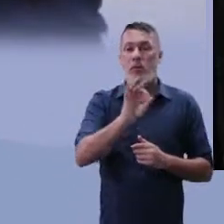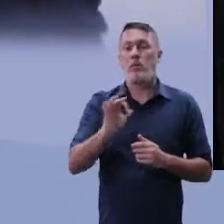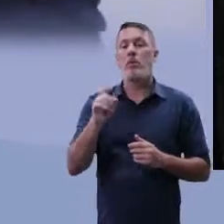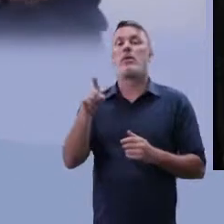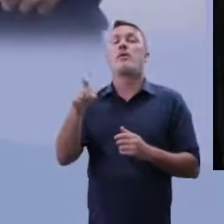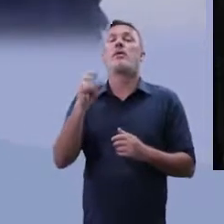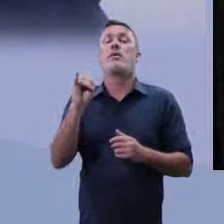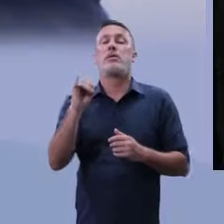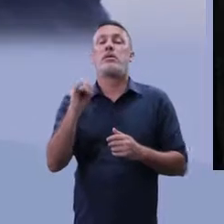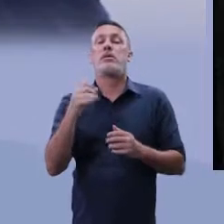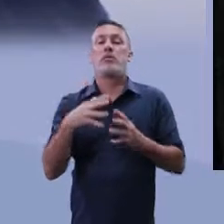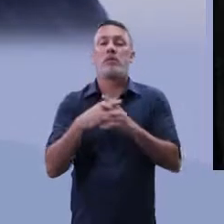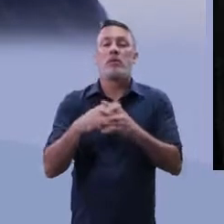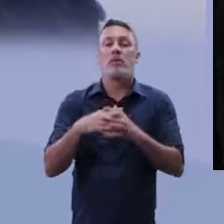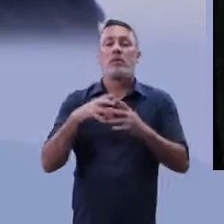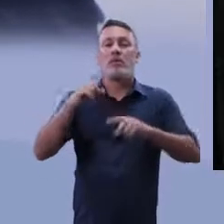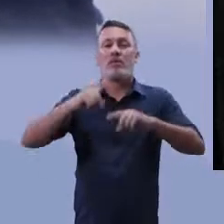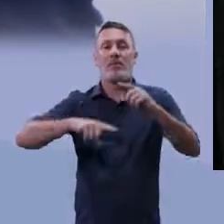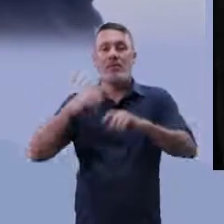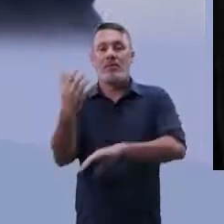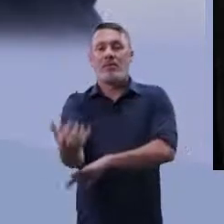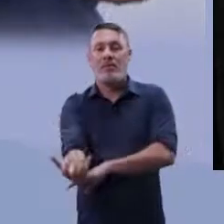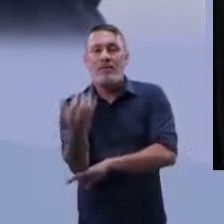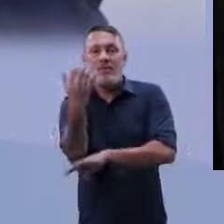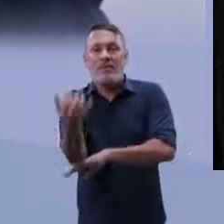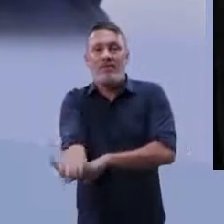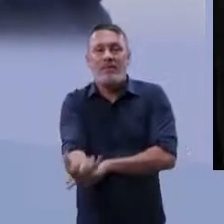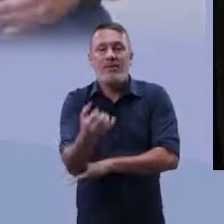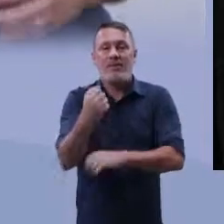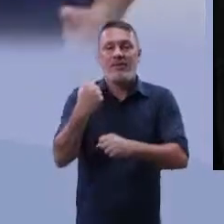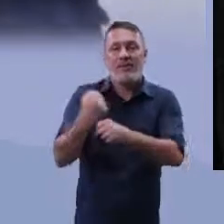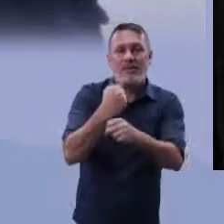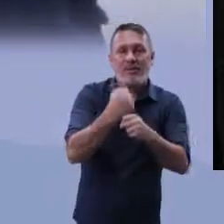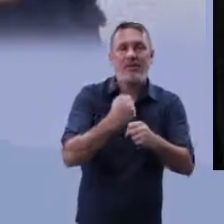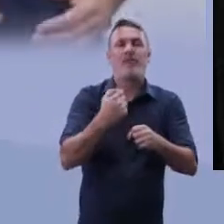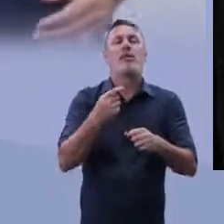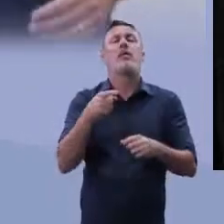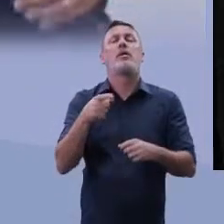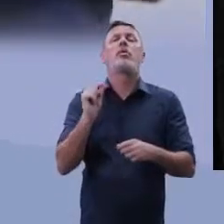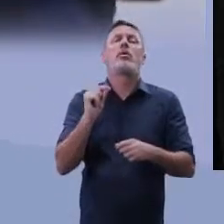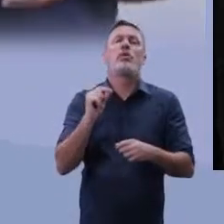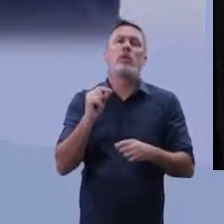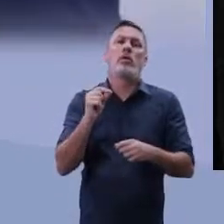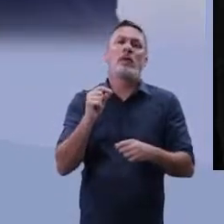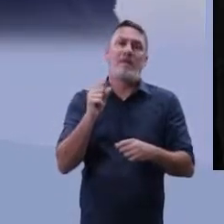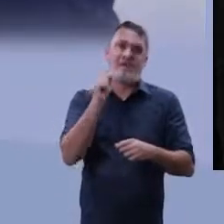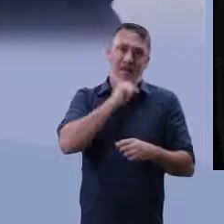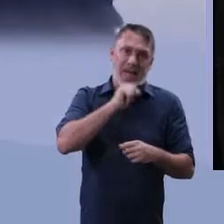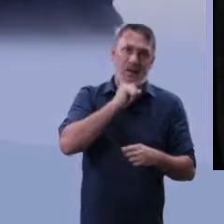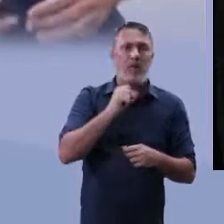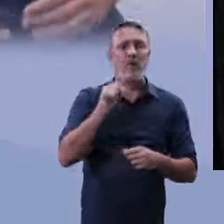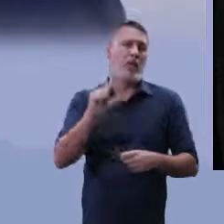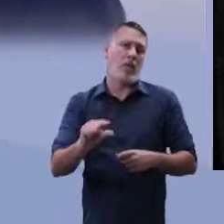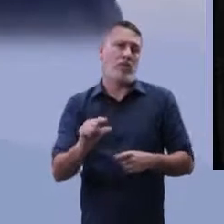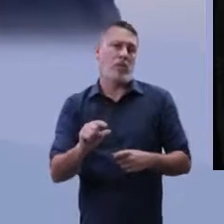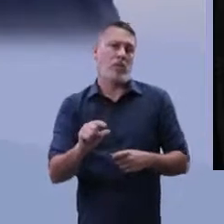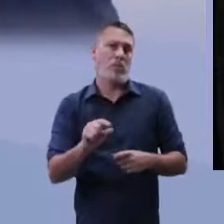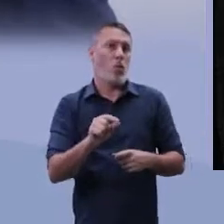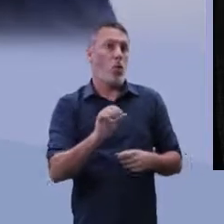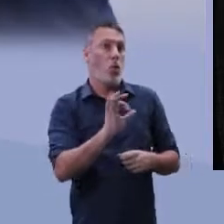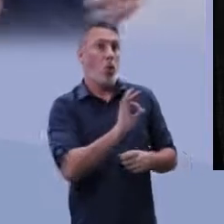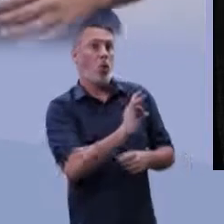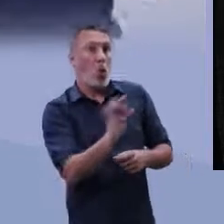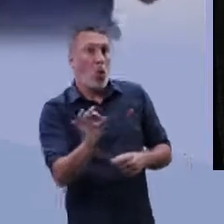inversamente proporcional à idade de uso da máquina cadastrada pela empresa para o presente digital. Justo. E máquina mais